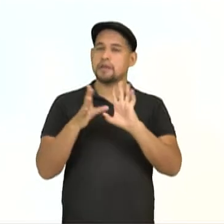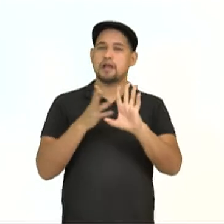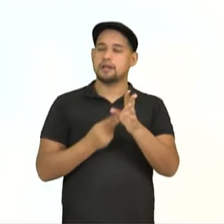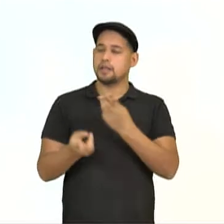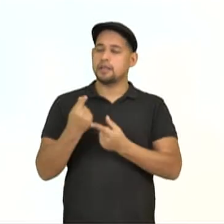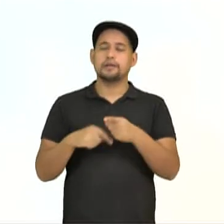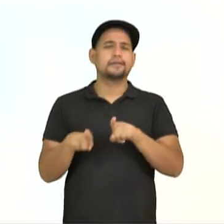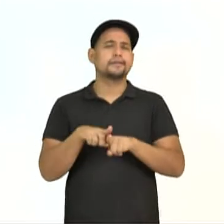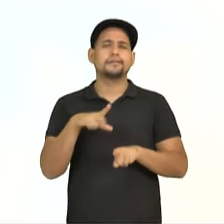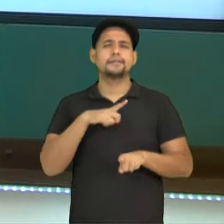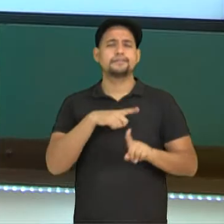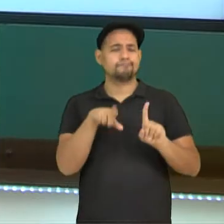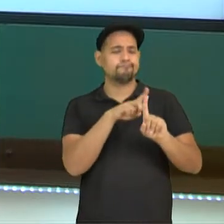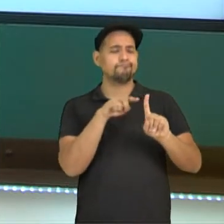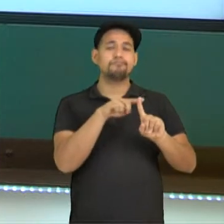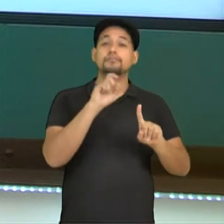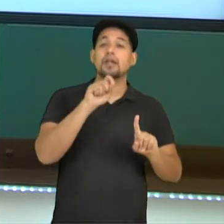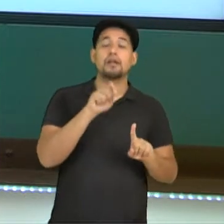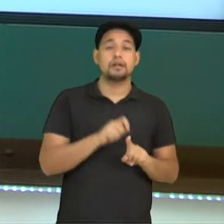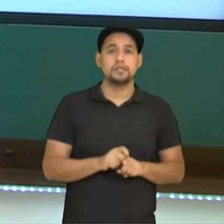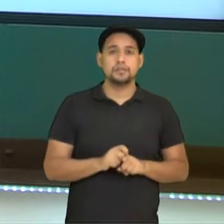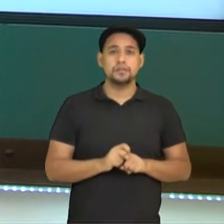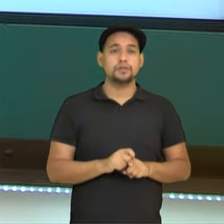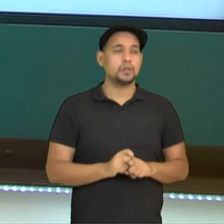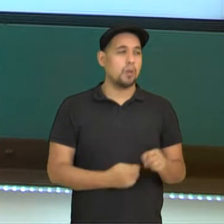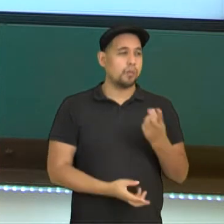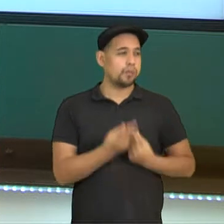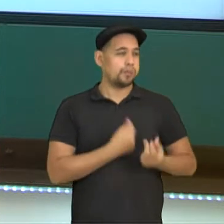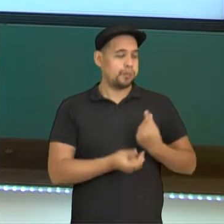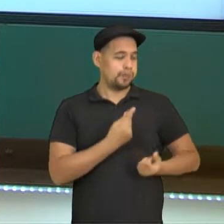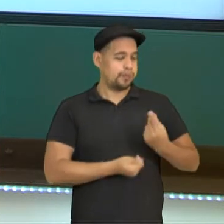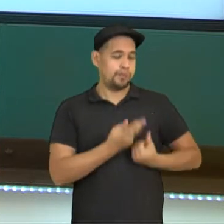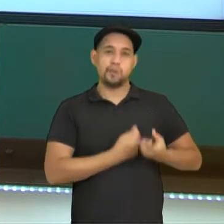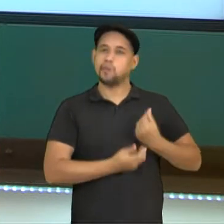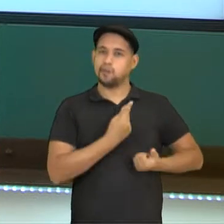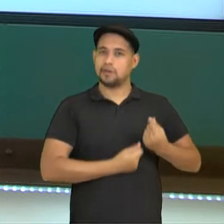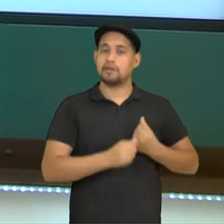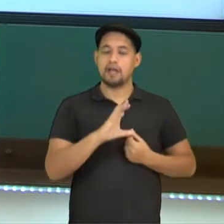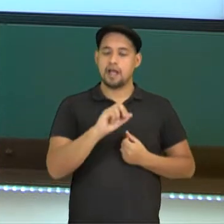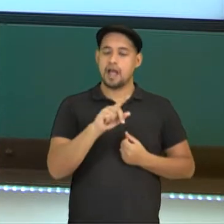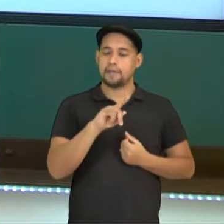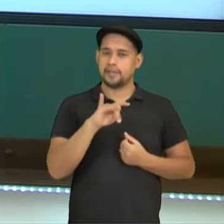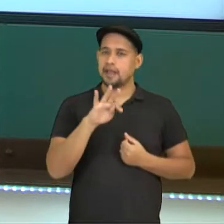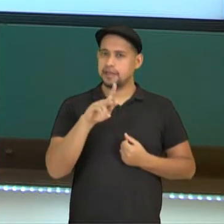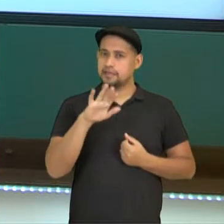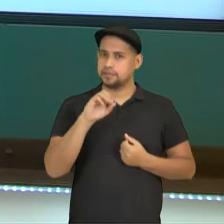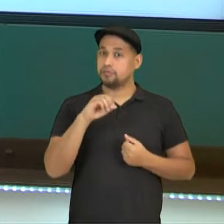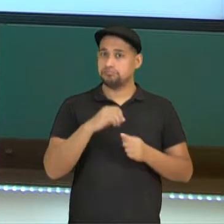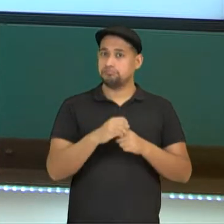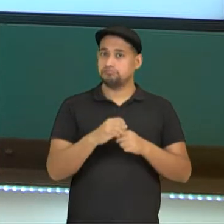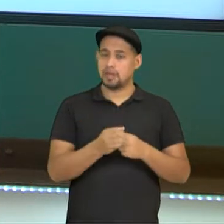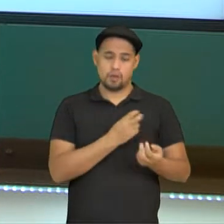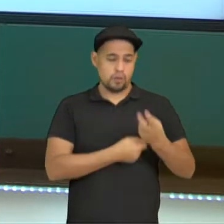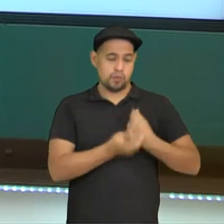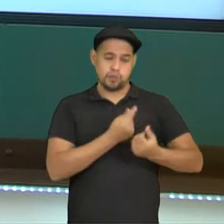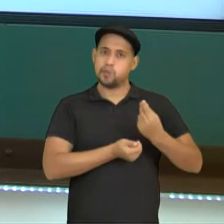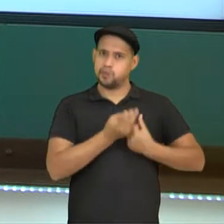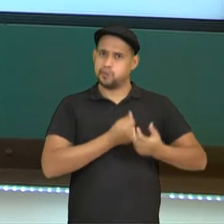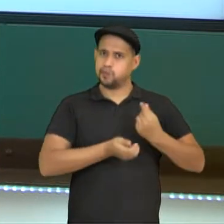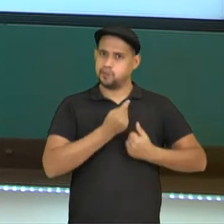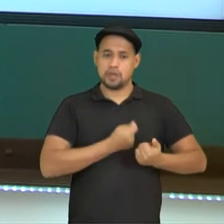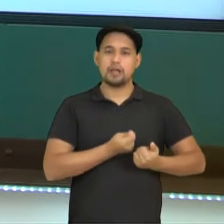econômica e que tem por objetivo o lucro. Capitalismo, objetivo é o lucro, bens privados,